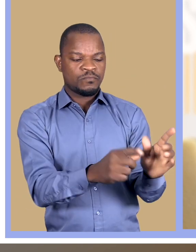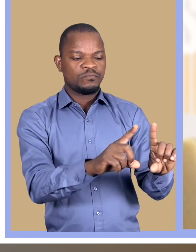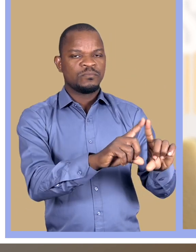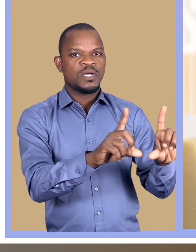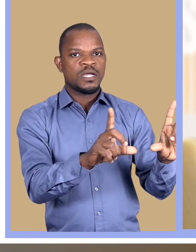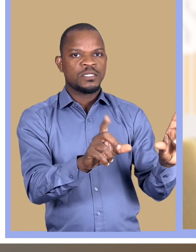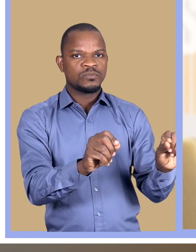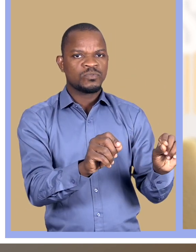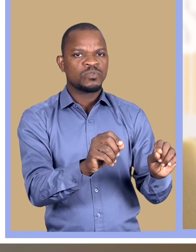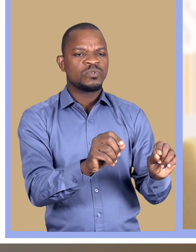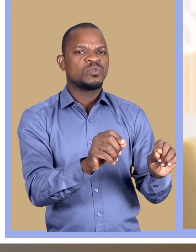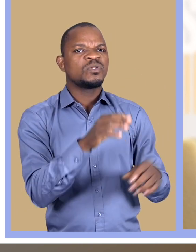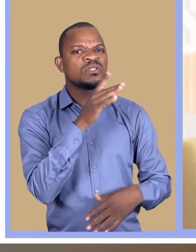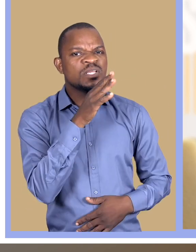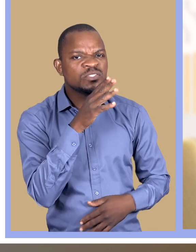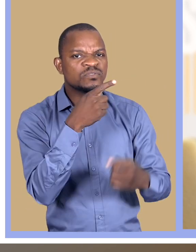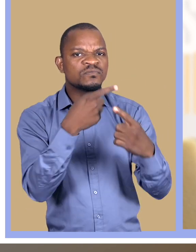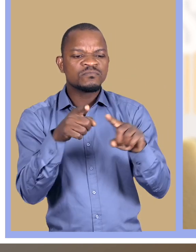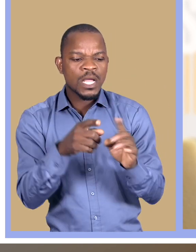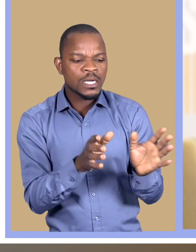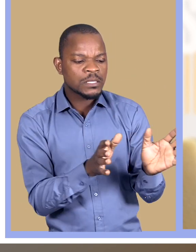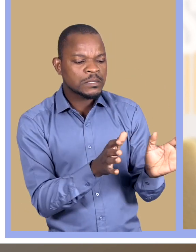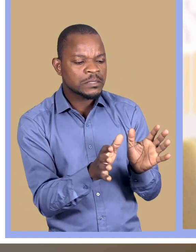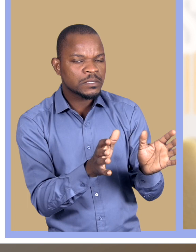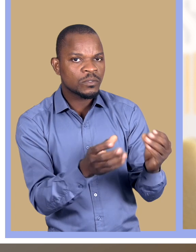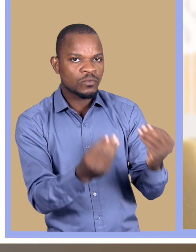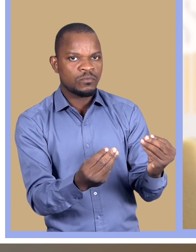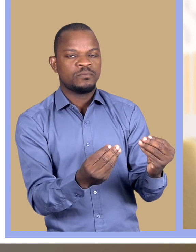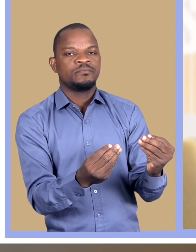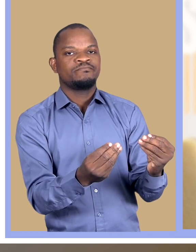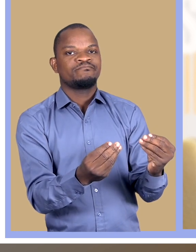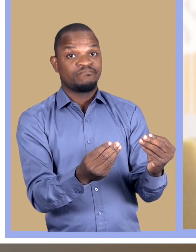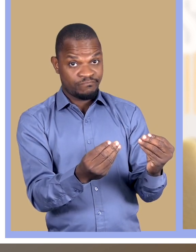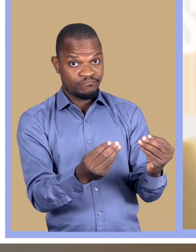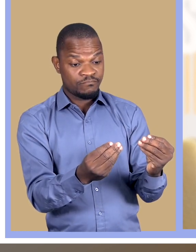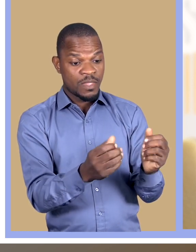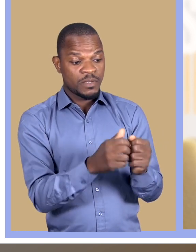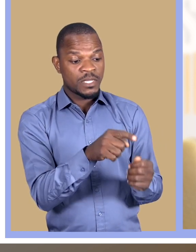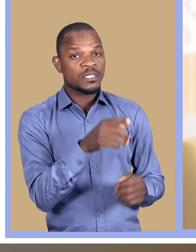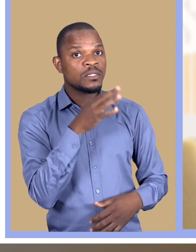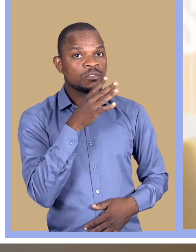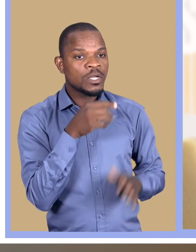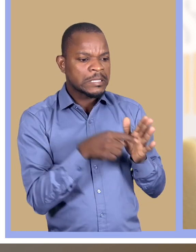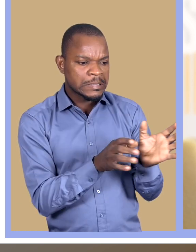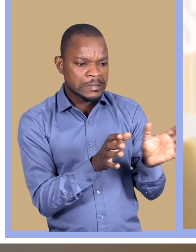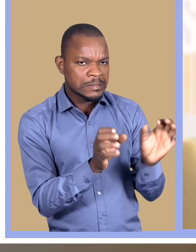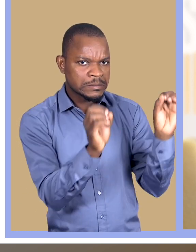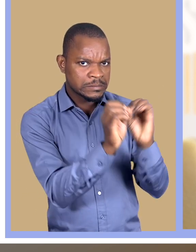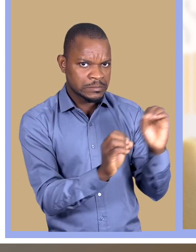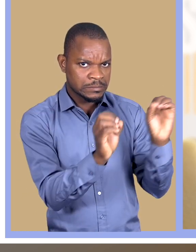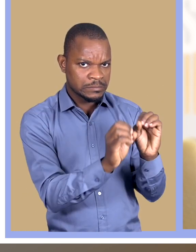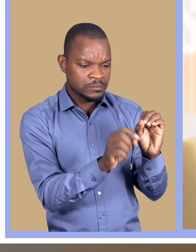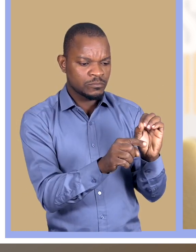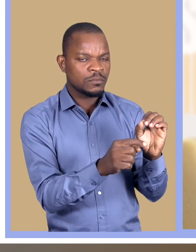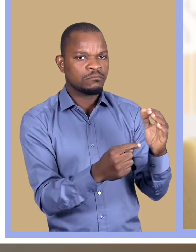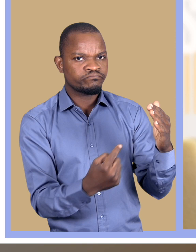gestão de resíduos sólidos ou de lixo, né? Como nós conhecemos. Como é que este lixo mal gerido chega